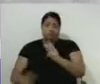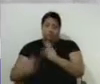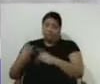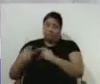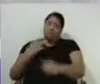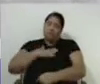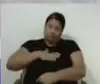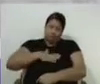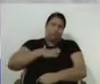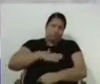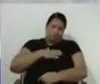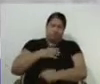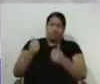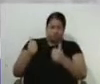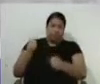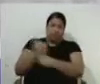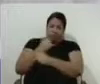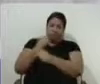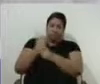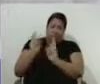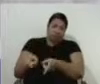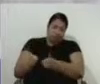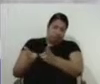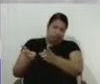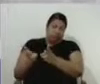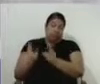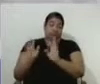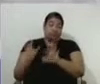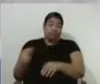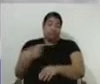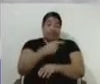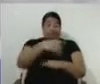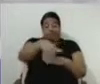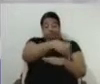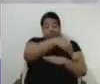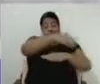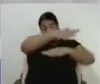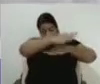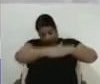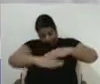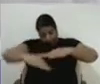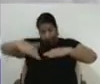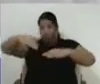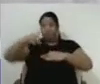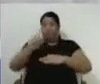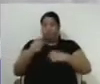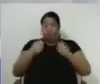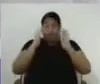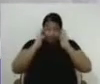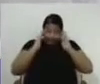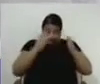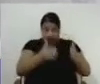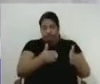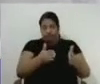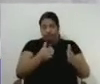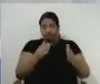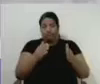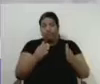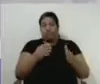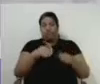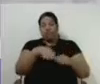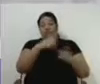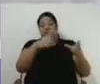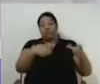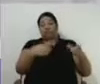como todos nós estamos, mas a gente precisa depois ter um olhar mais focado para aquela região, porque realmente